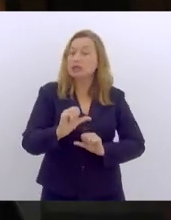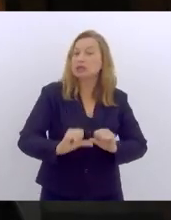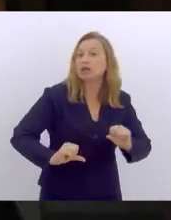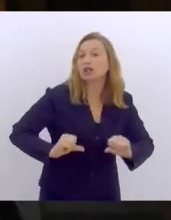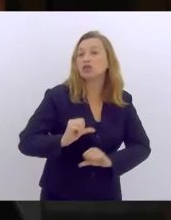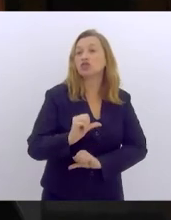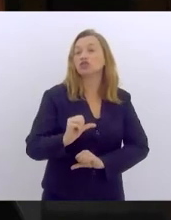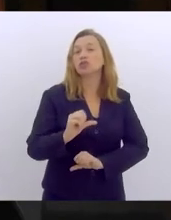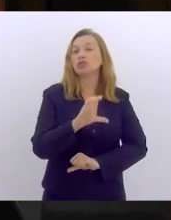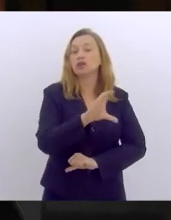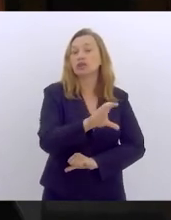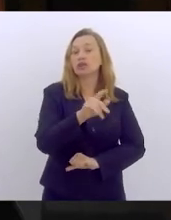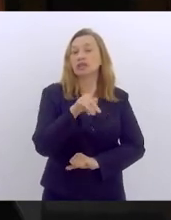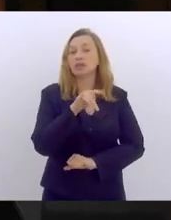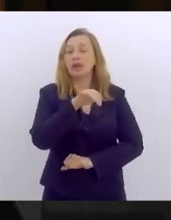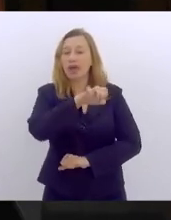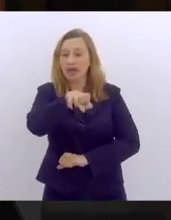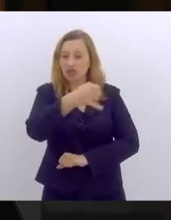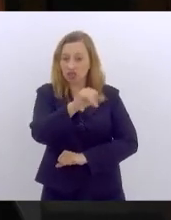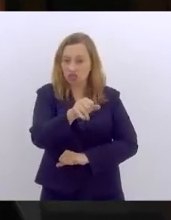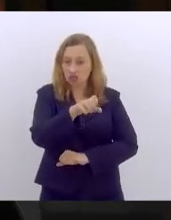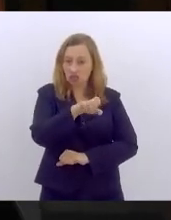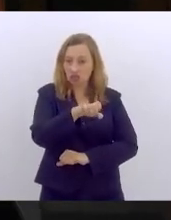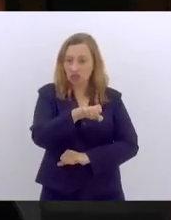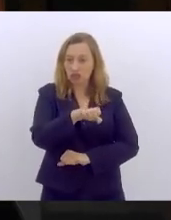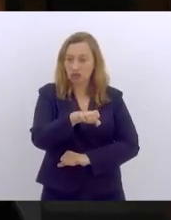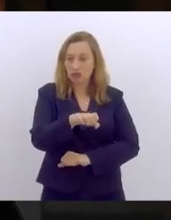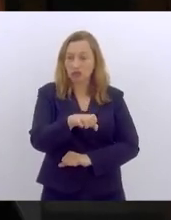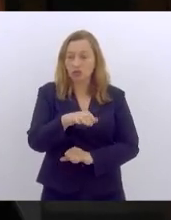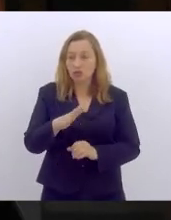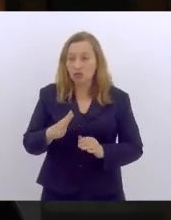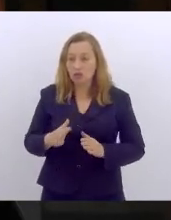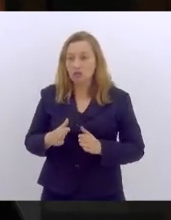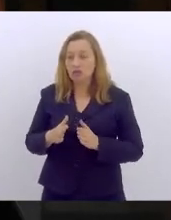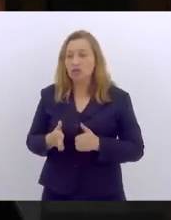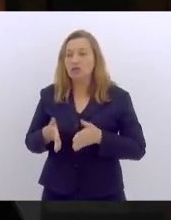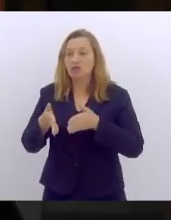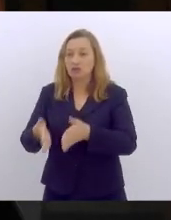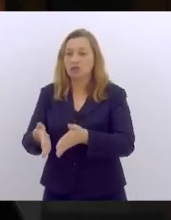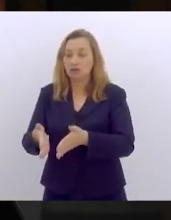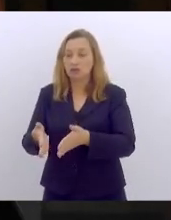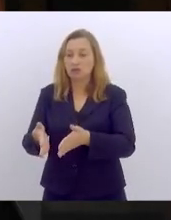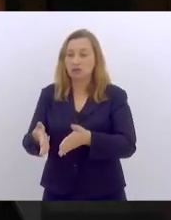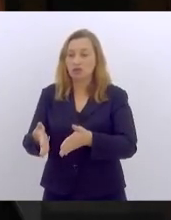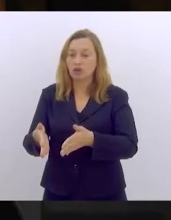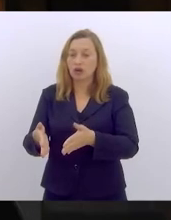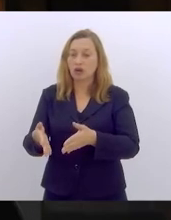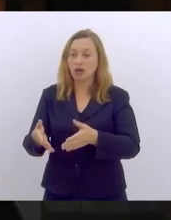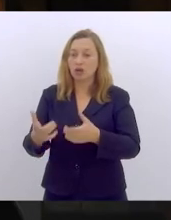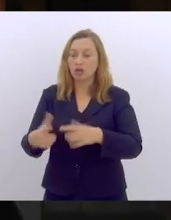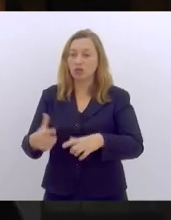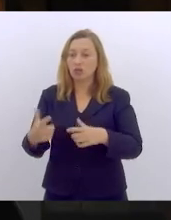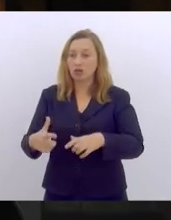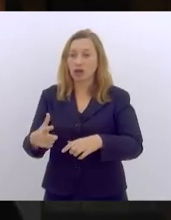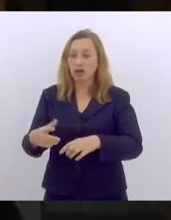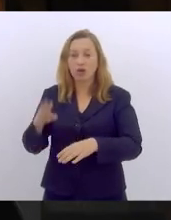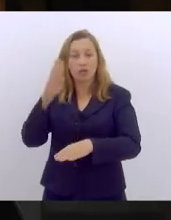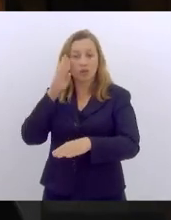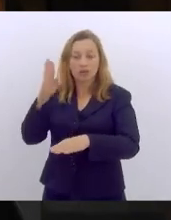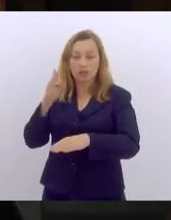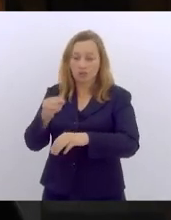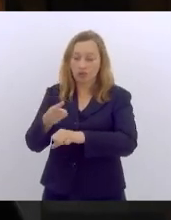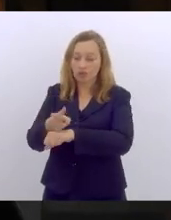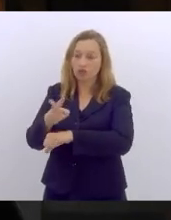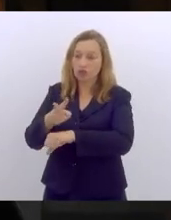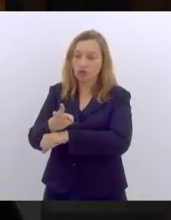transformou a CEPERJ numa central de terceirizações. E lá